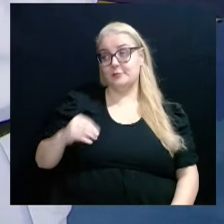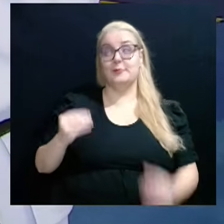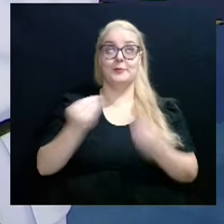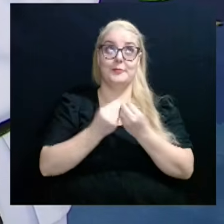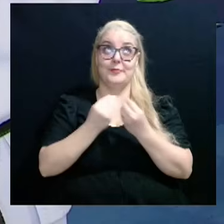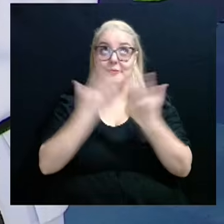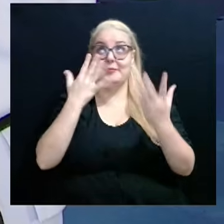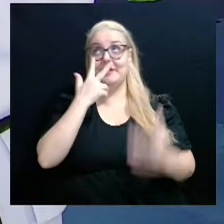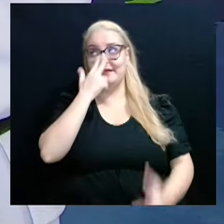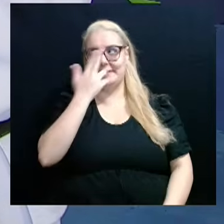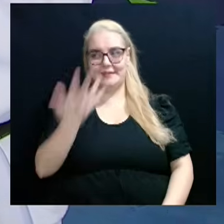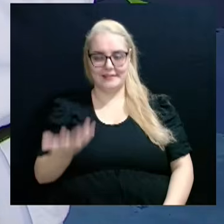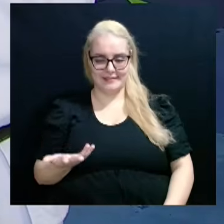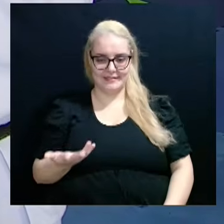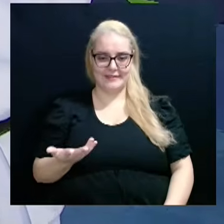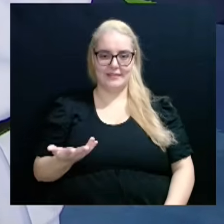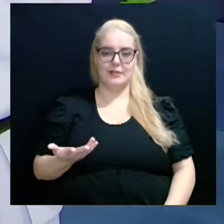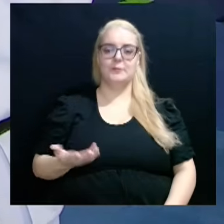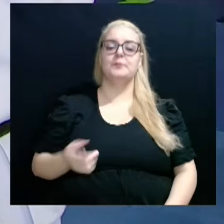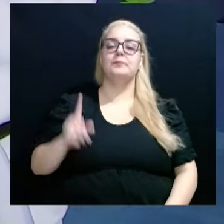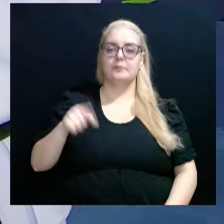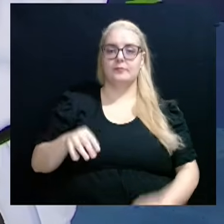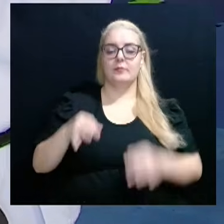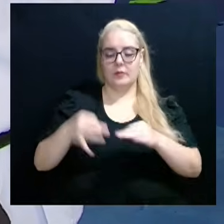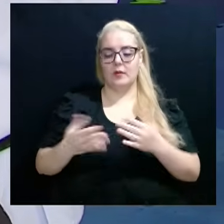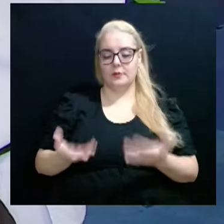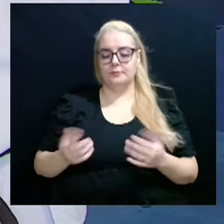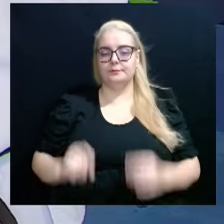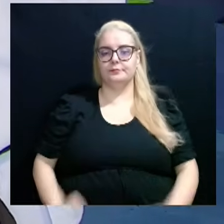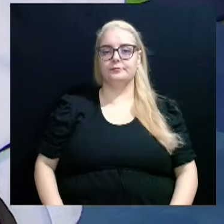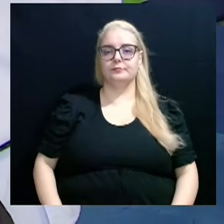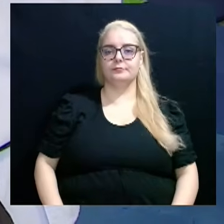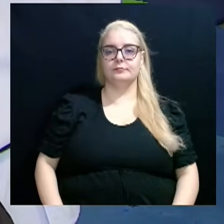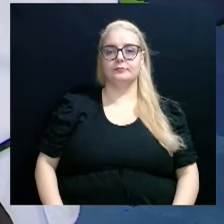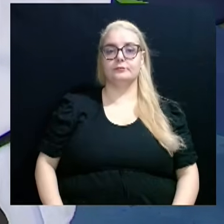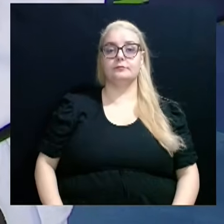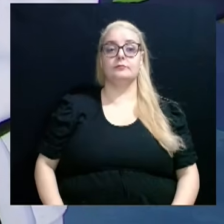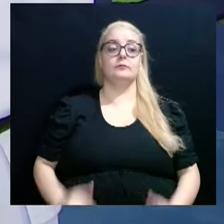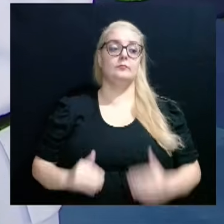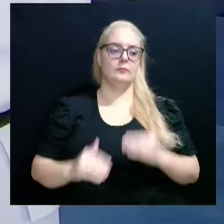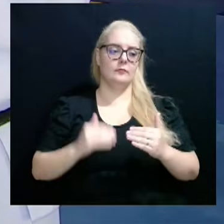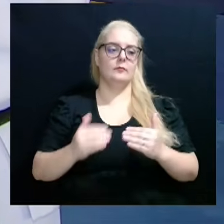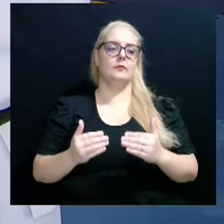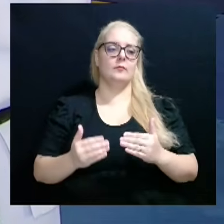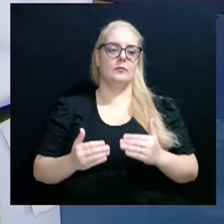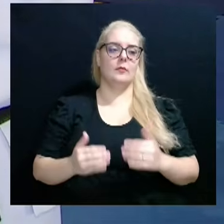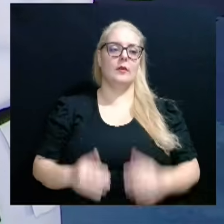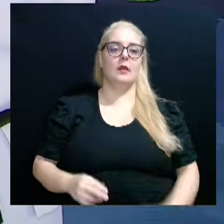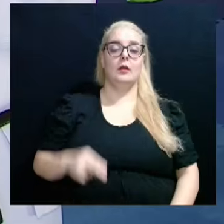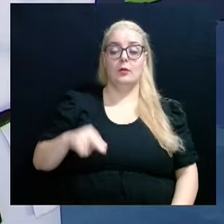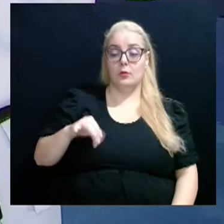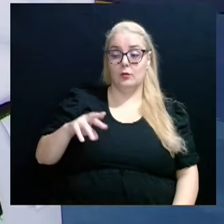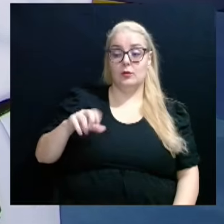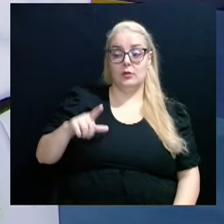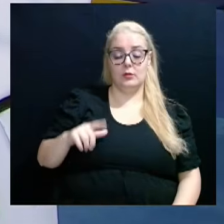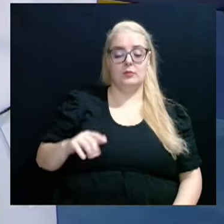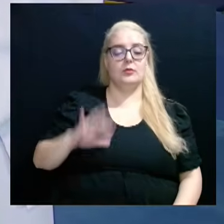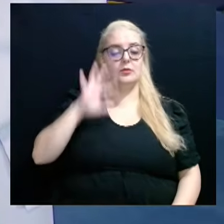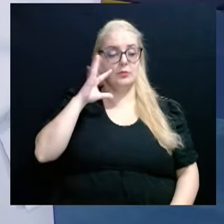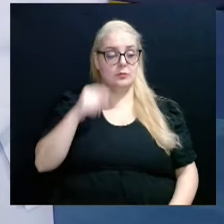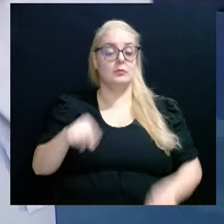de faixa é justamente para isso, não só para eles medir o nível de conhecimento, mas para que eles possam entender